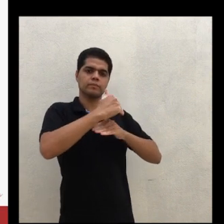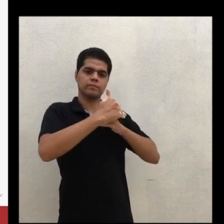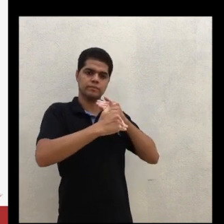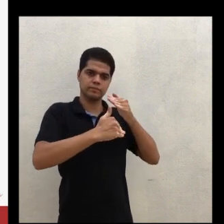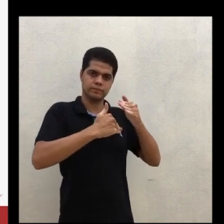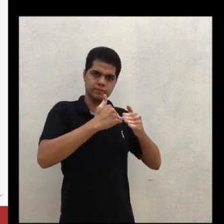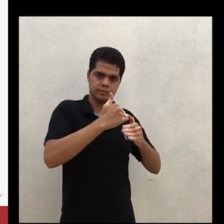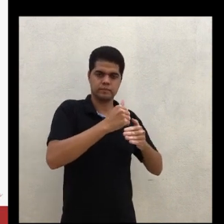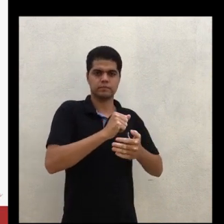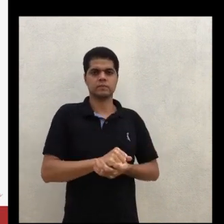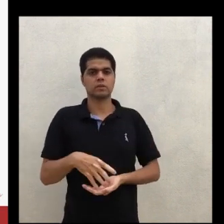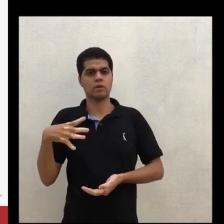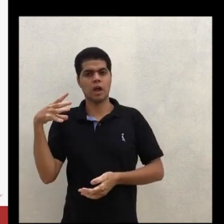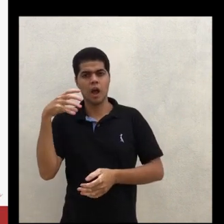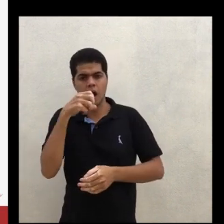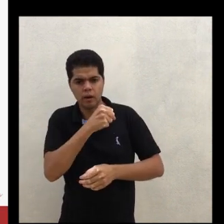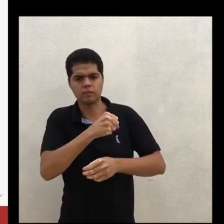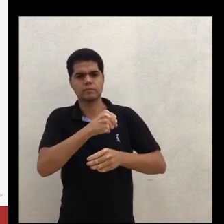eu vou pisar mais